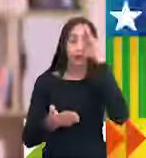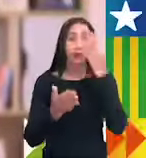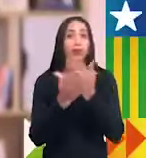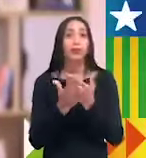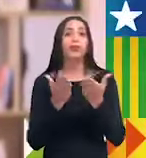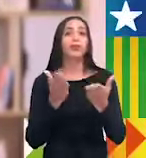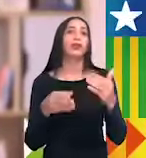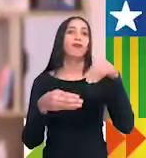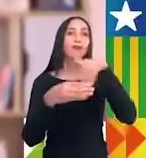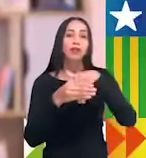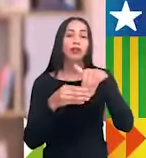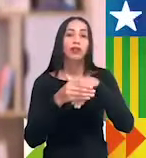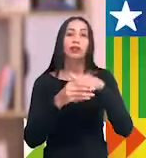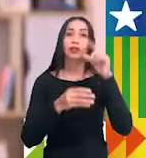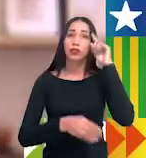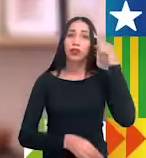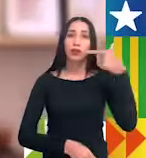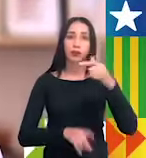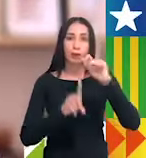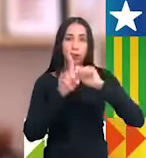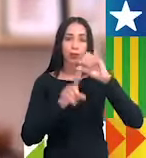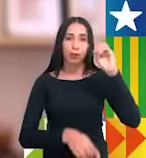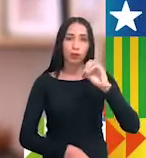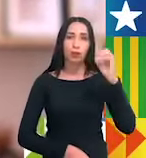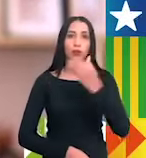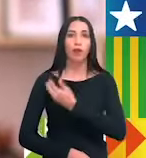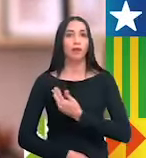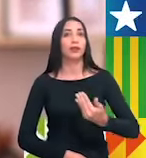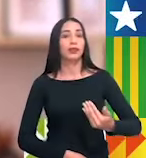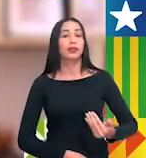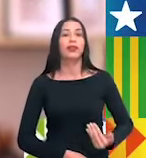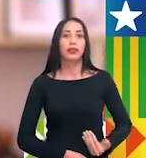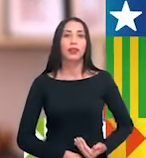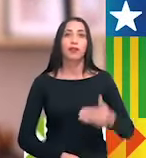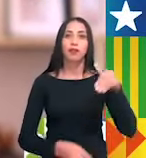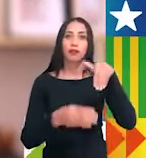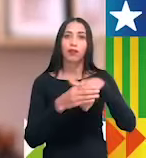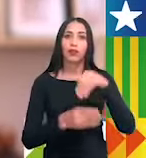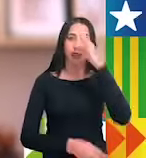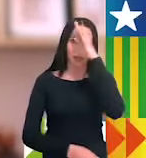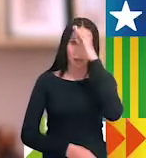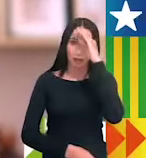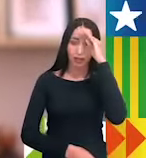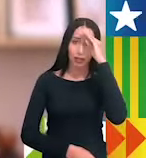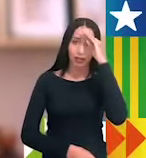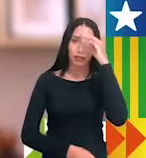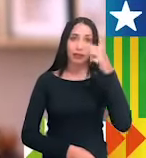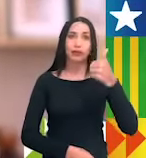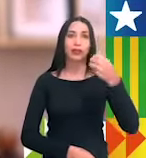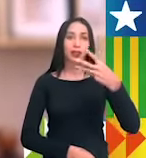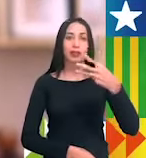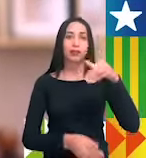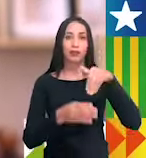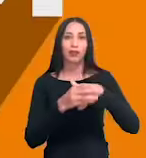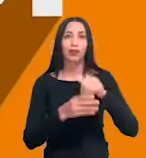Peço sua confiança e seu voto. Em 2 de outubro, para governador, vote